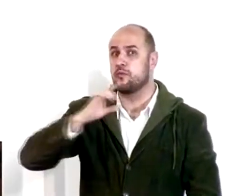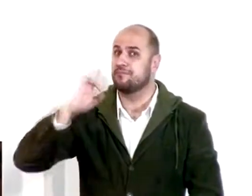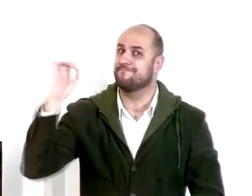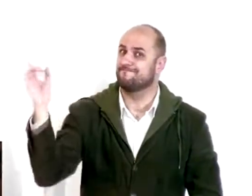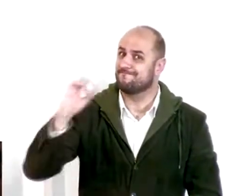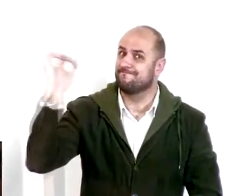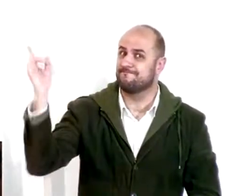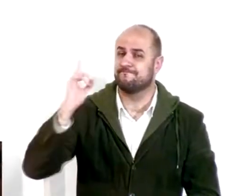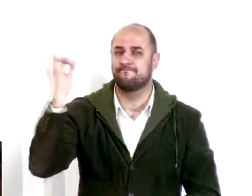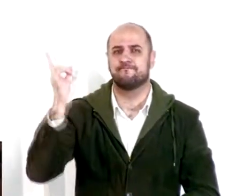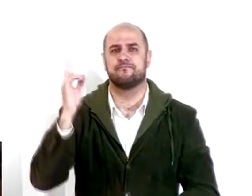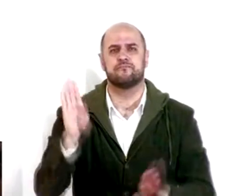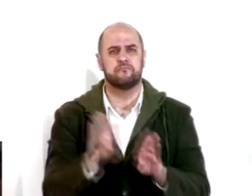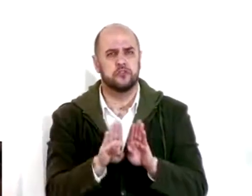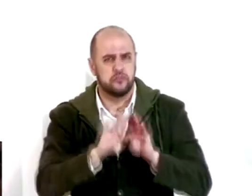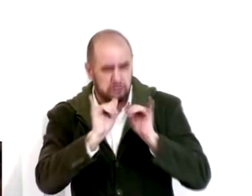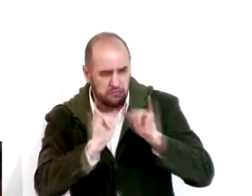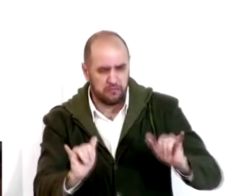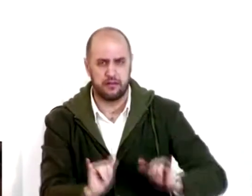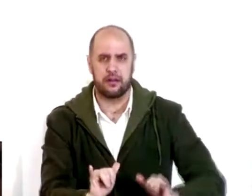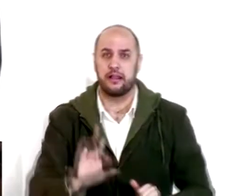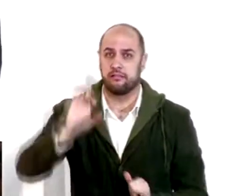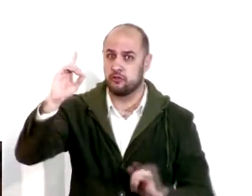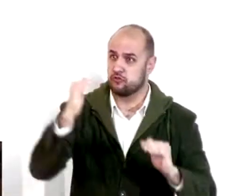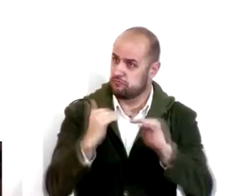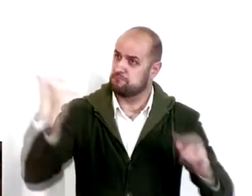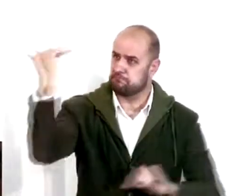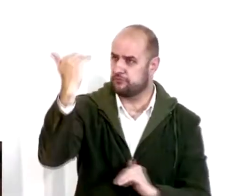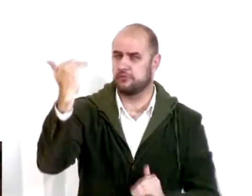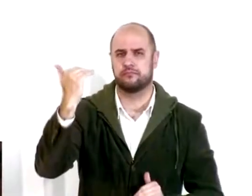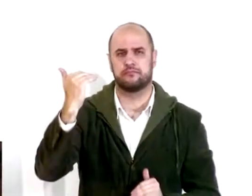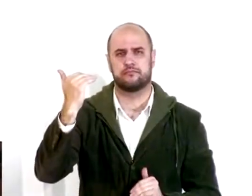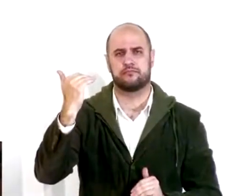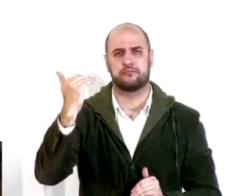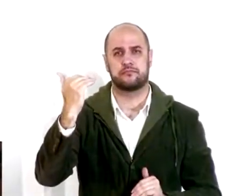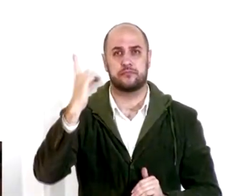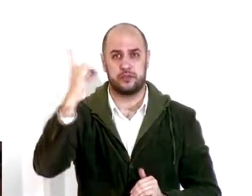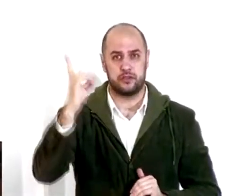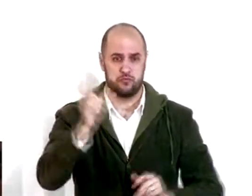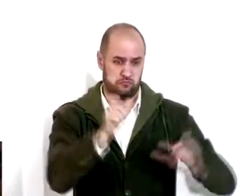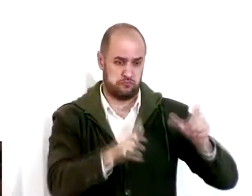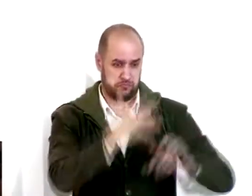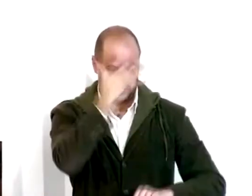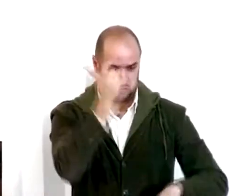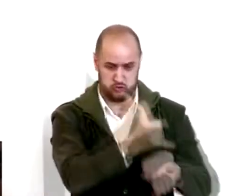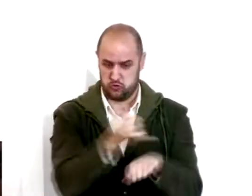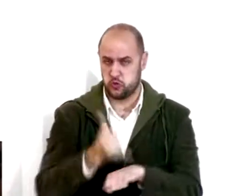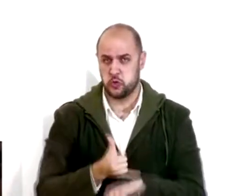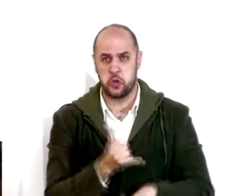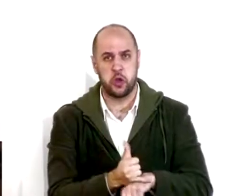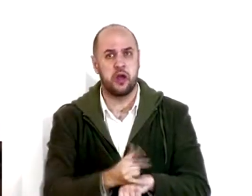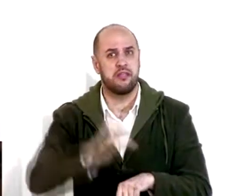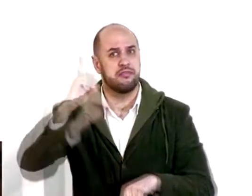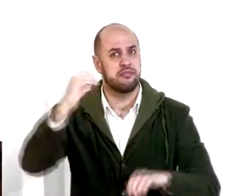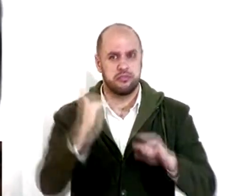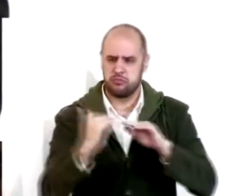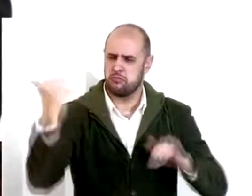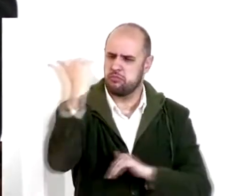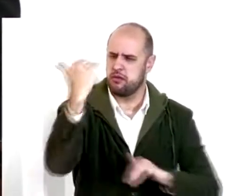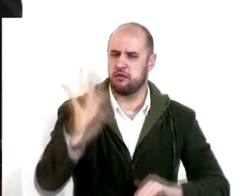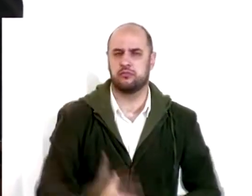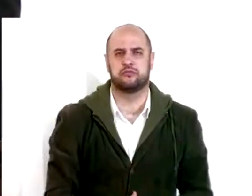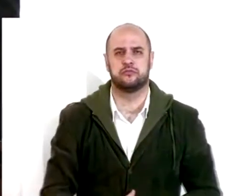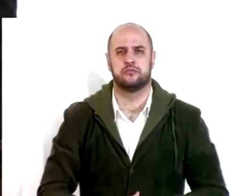Ele proclamou a soberania de Deus sobre todas as autoridades. O Salmo 47, versículo 8 nos diz: